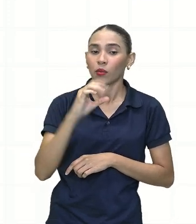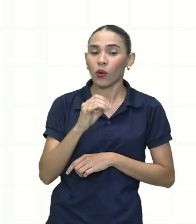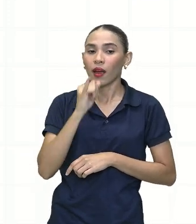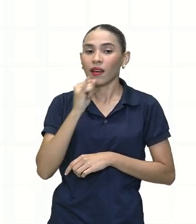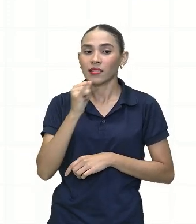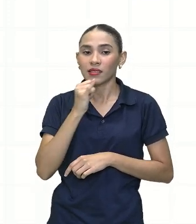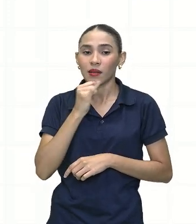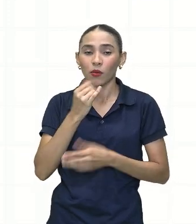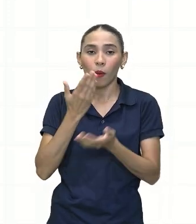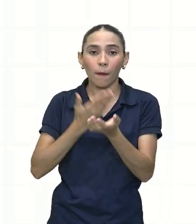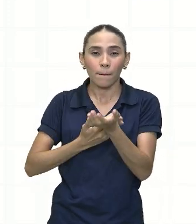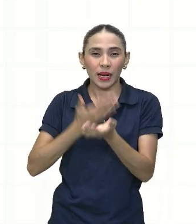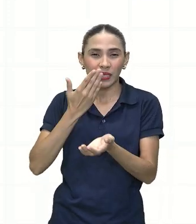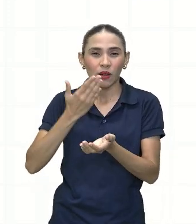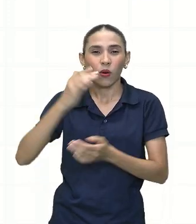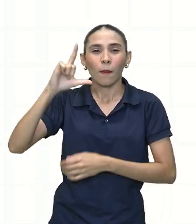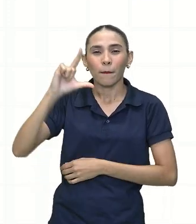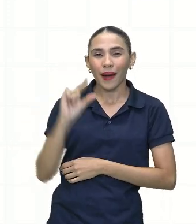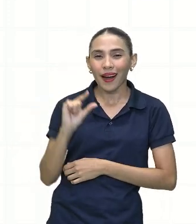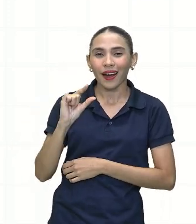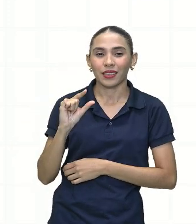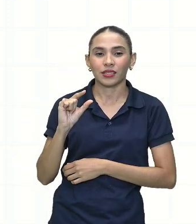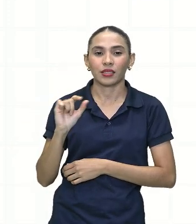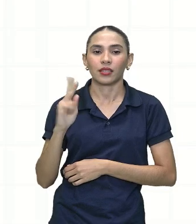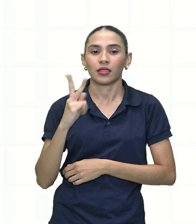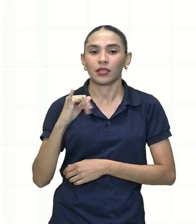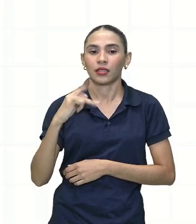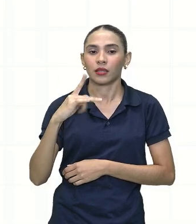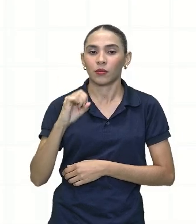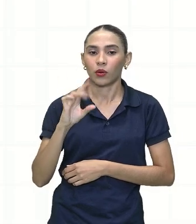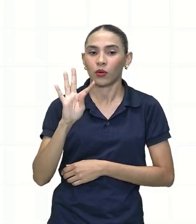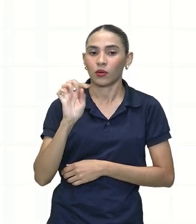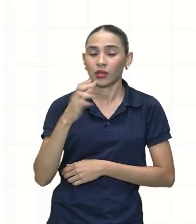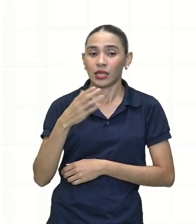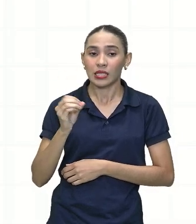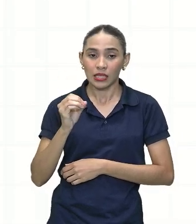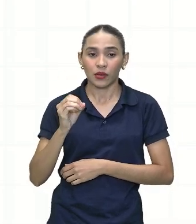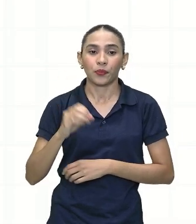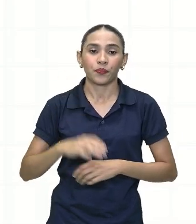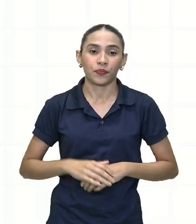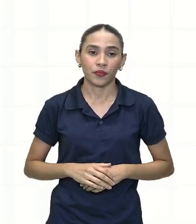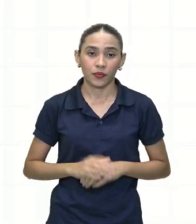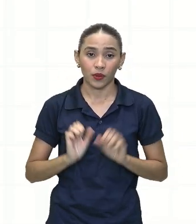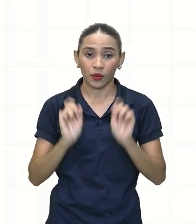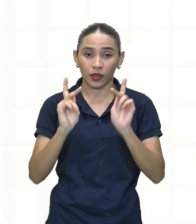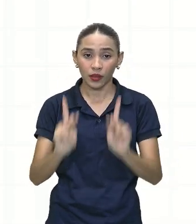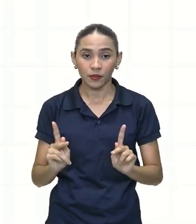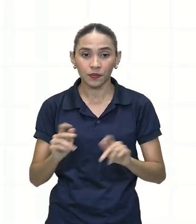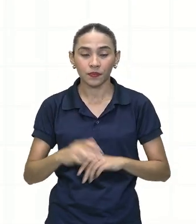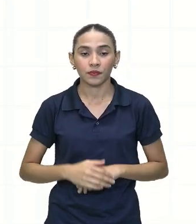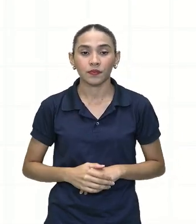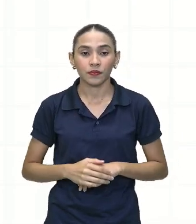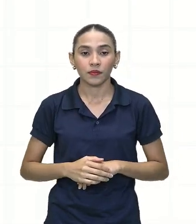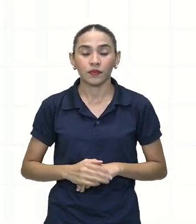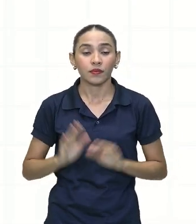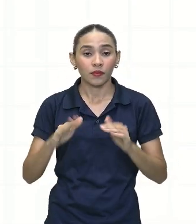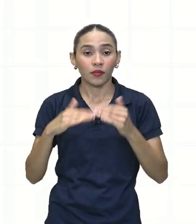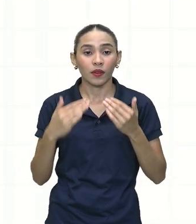baixa. Então, hipotensão é pressão baixa, certo? Que